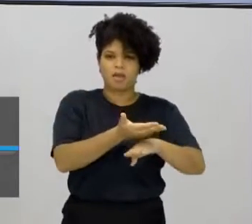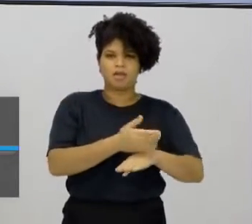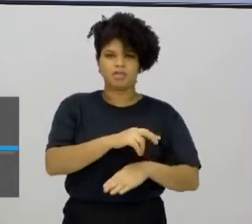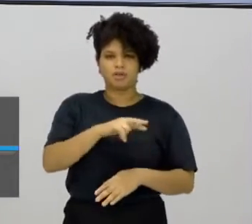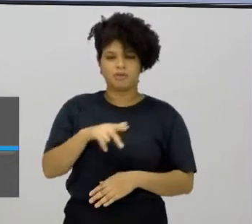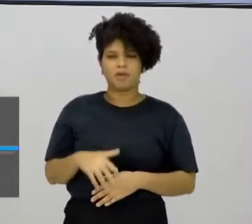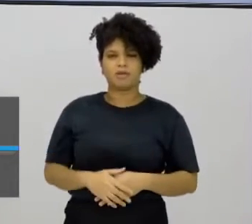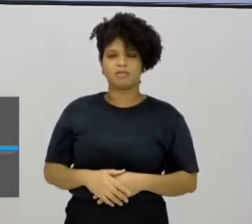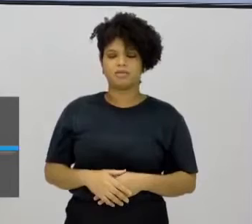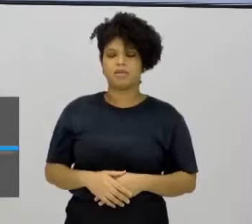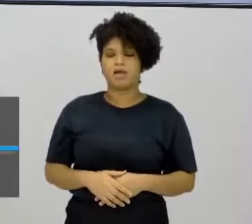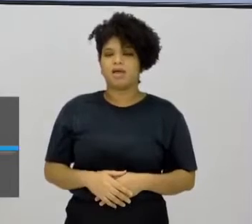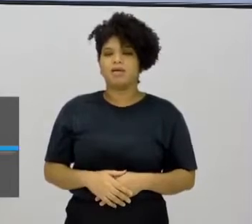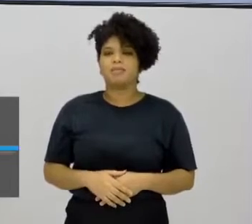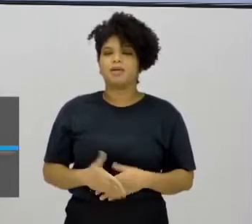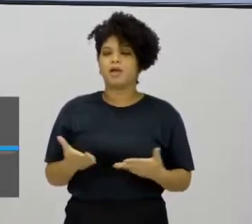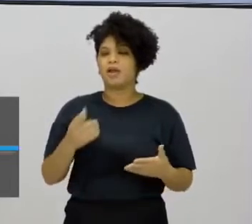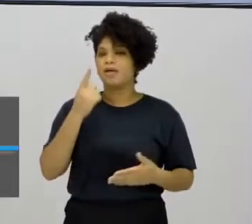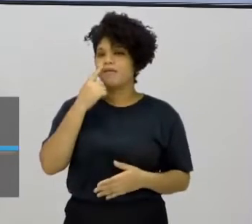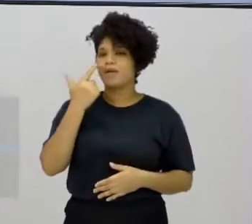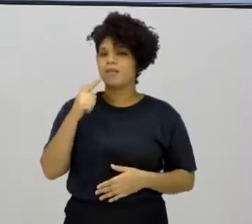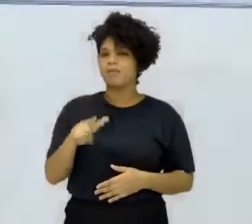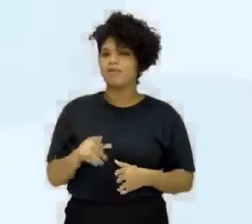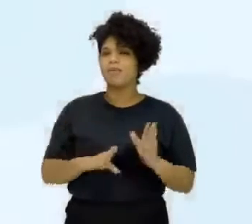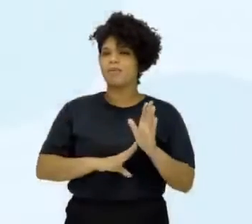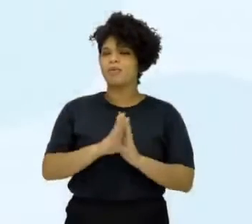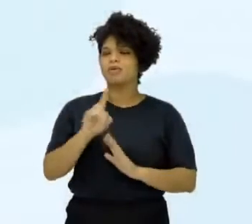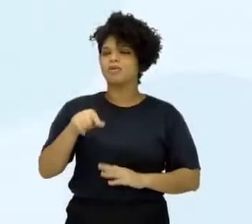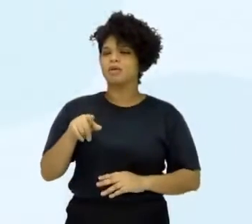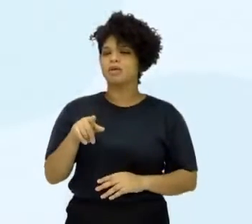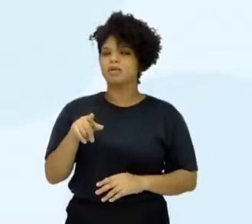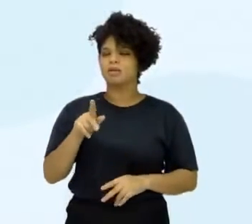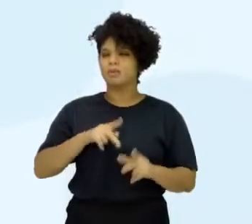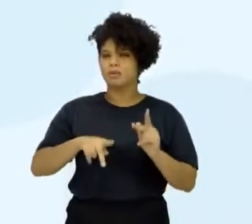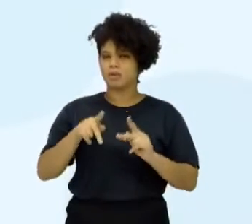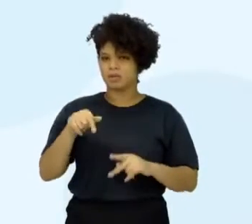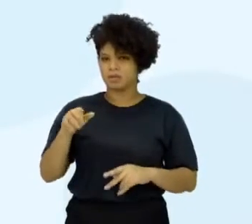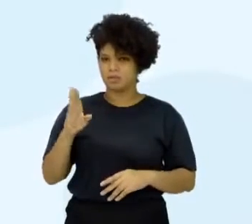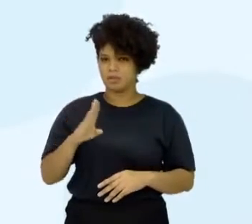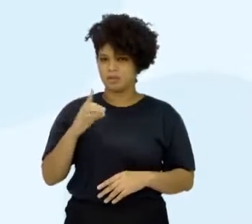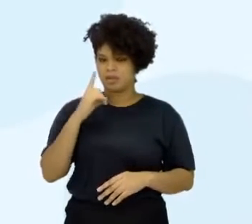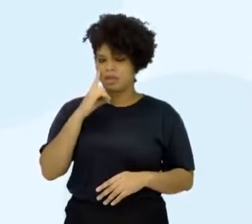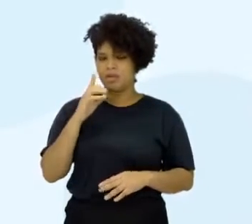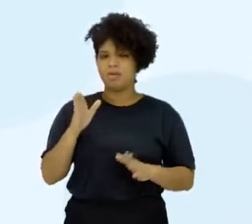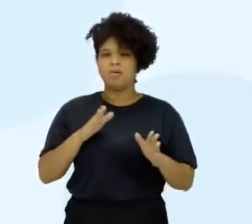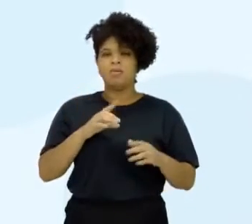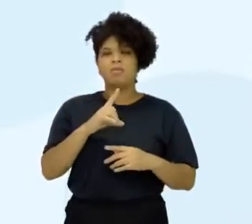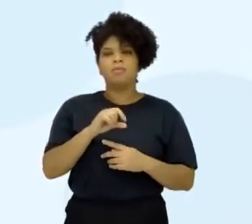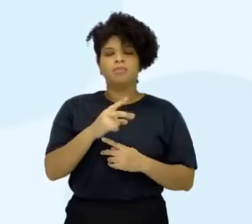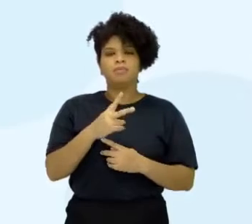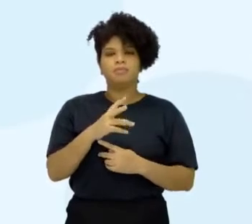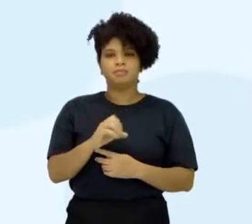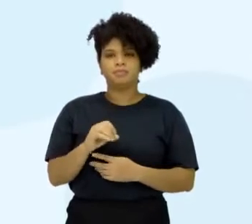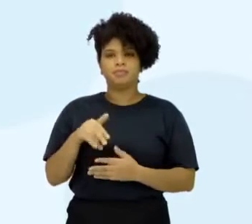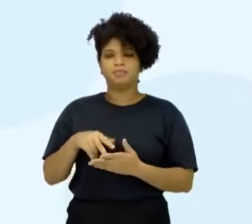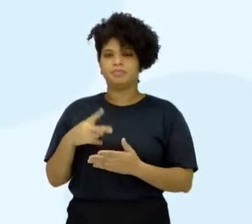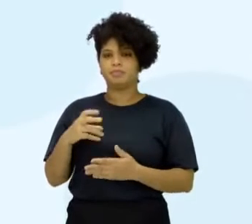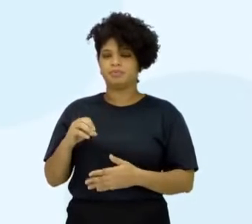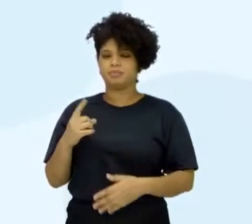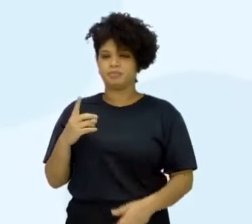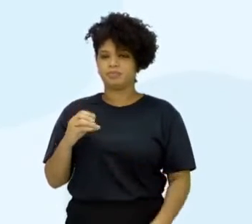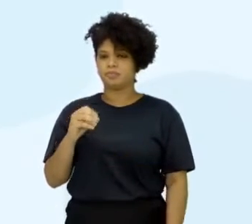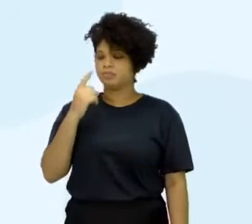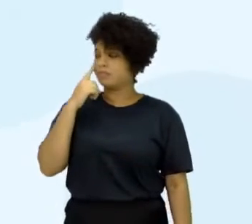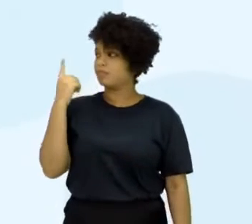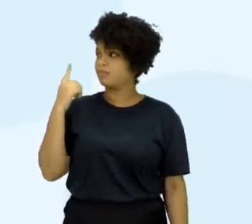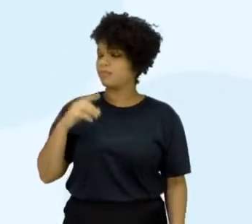da população, vamos ver aí a evolução da população no Brasil. Então, bom, é um mapa de 1920, então veja aí, né, boa parte aí